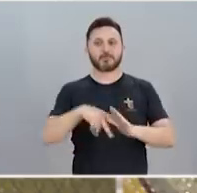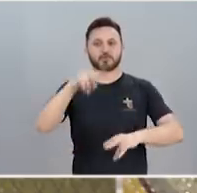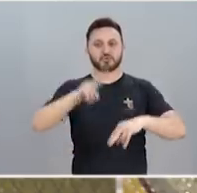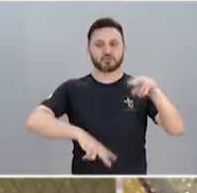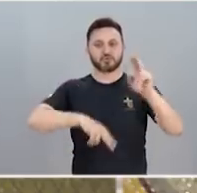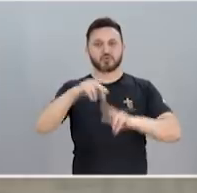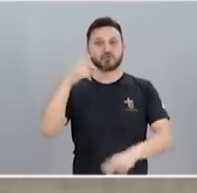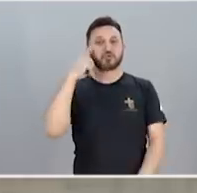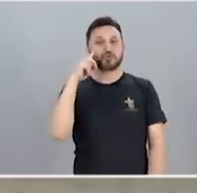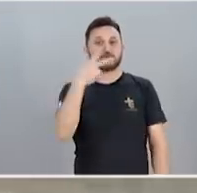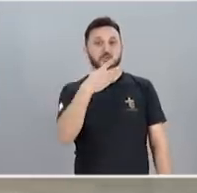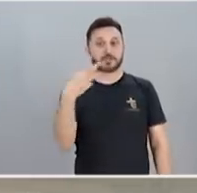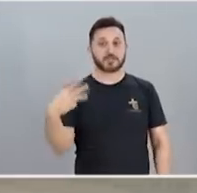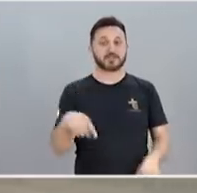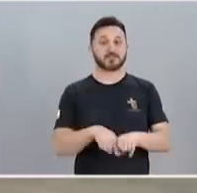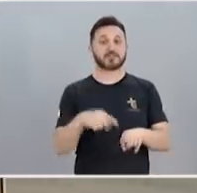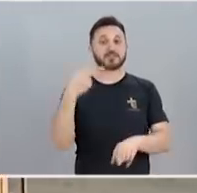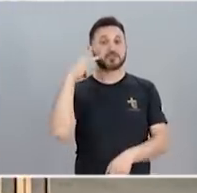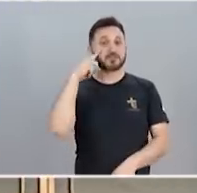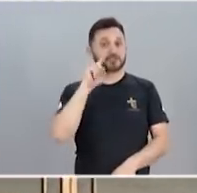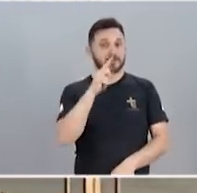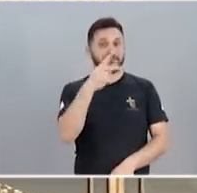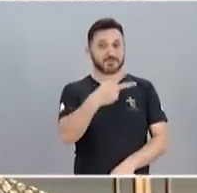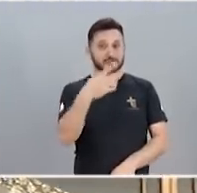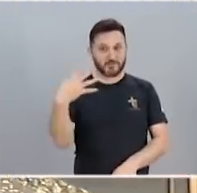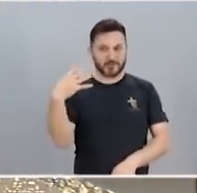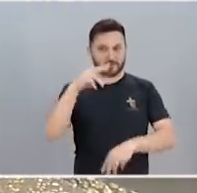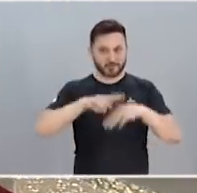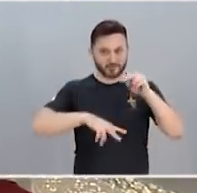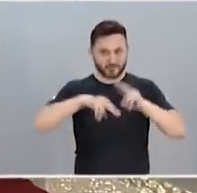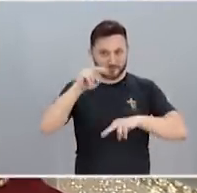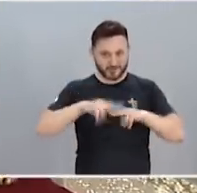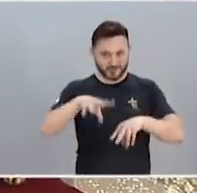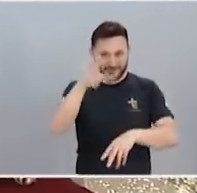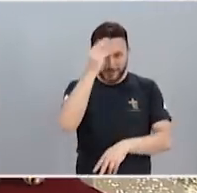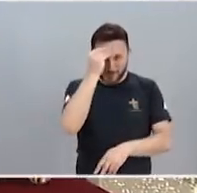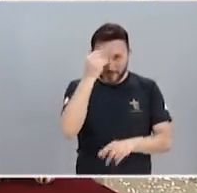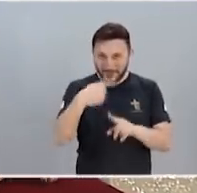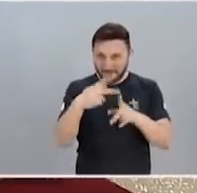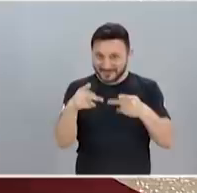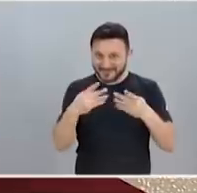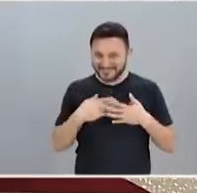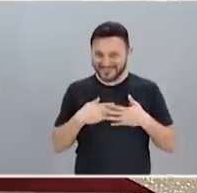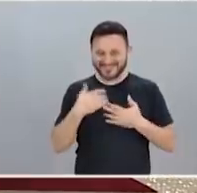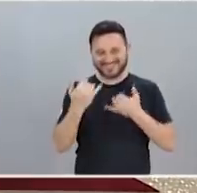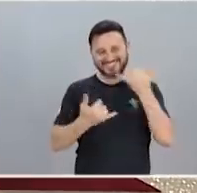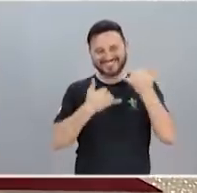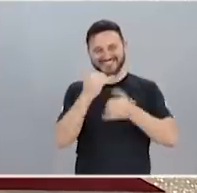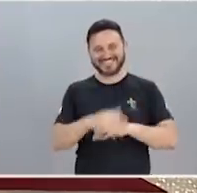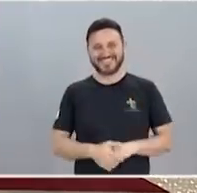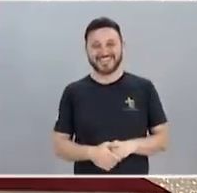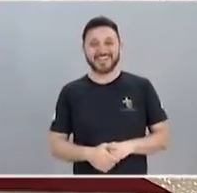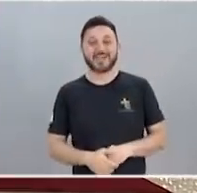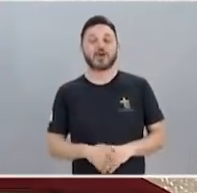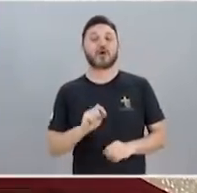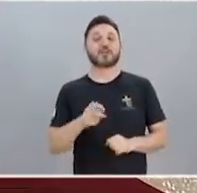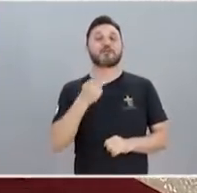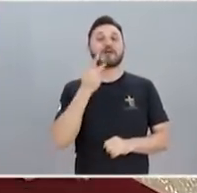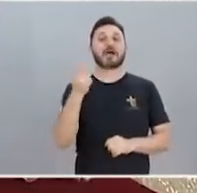dia 23 e 24. Vamos à nossa bênção. Enquanto eu falava, Deus é unitrino, o